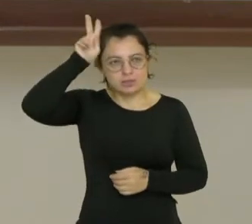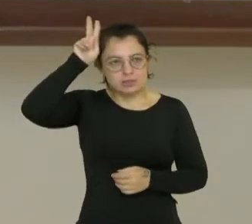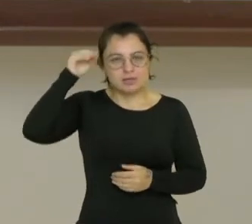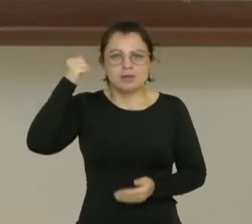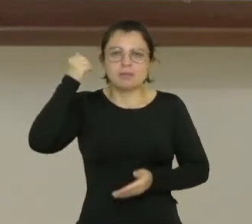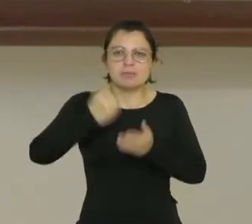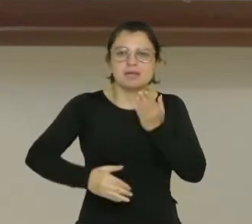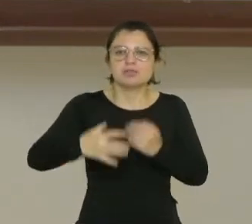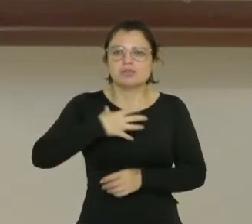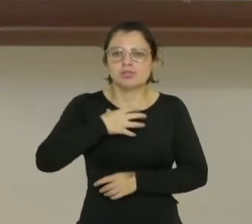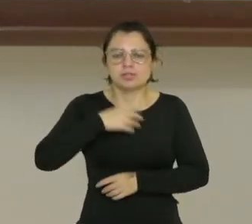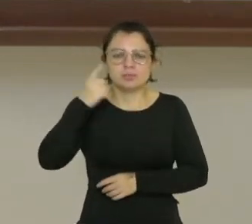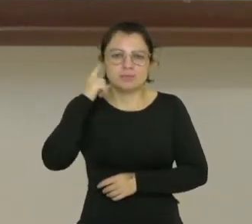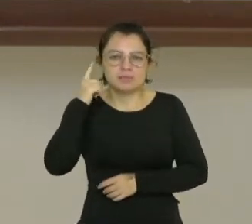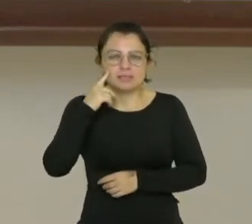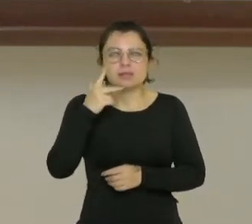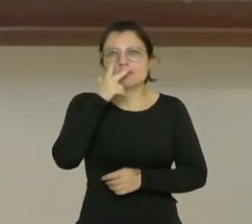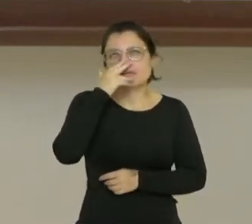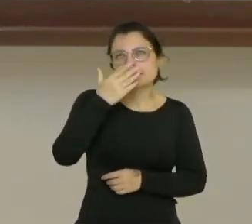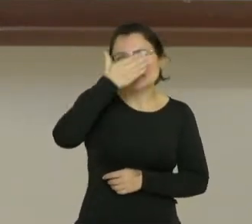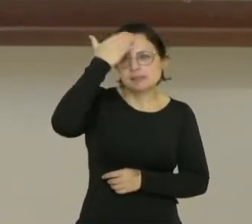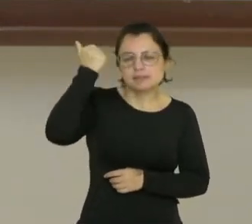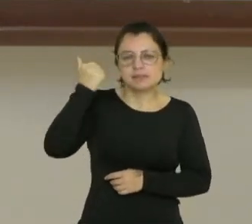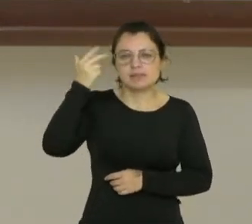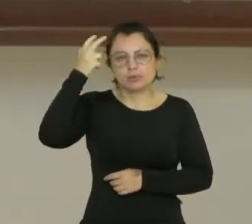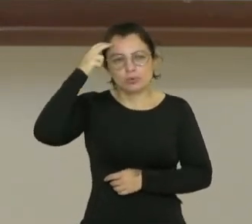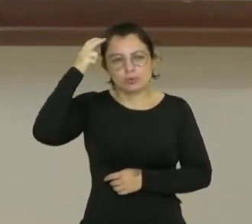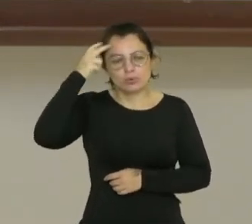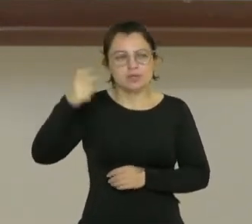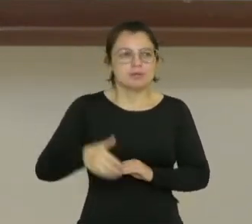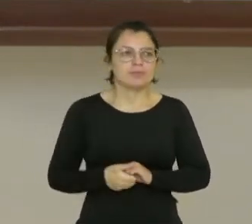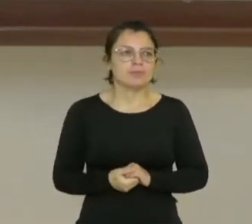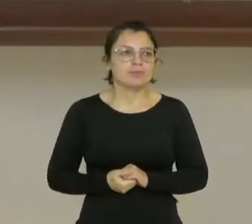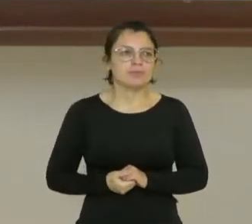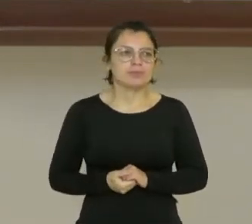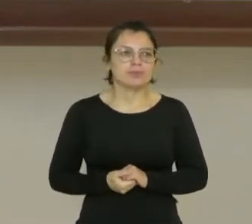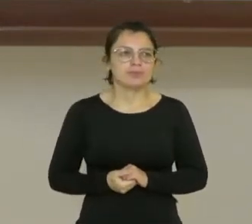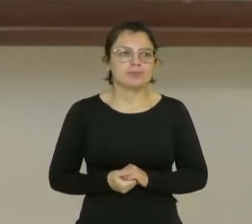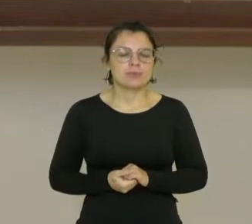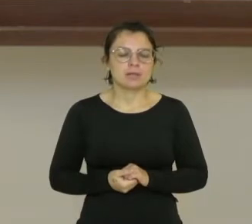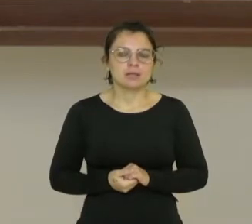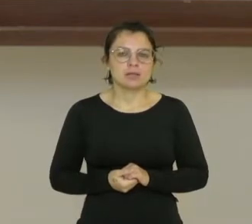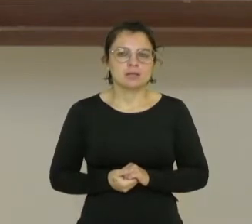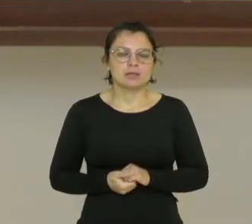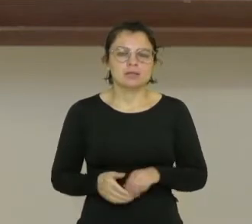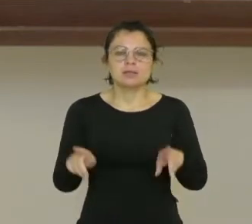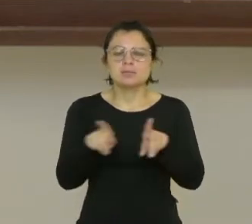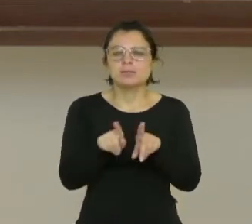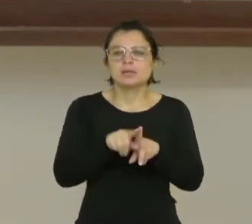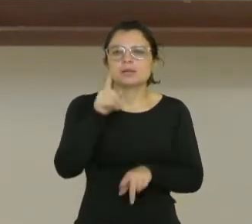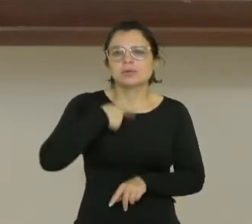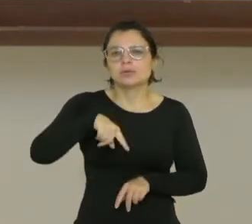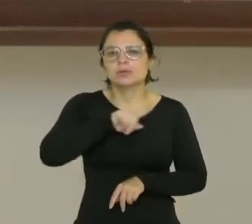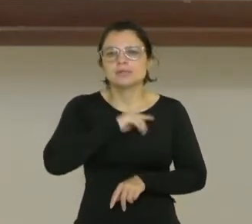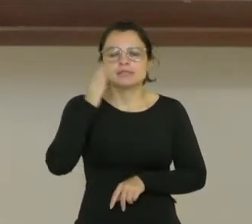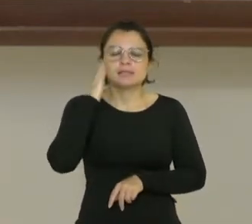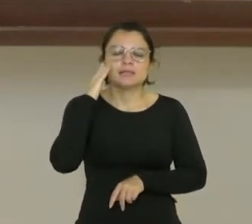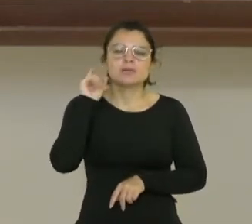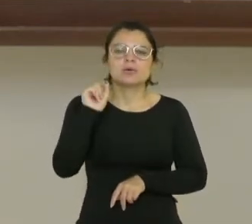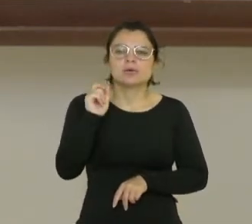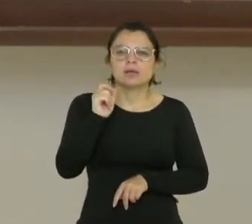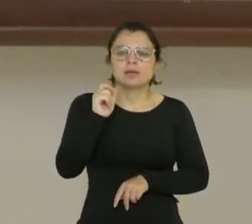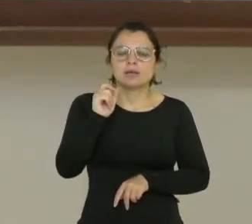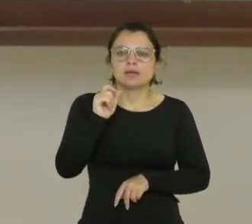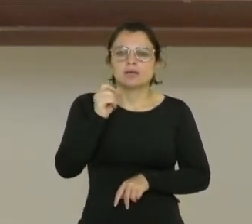índio pensa, como se ele esquecesse a sua cultura, né? A gente entende como índio